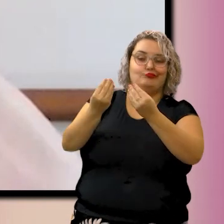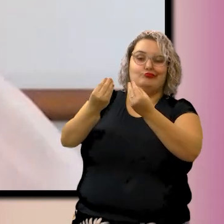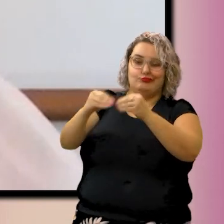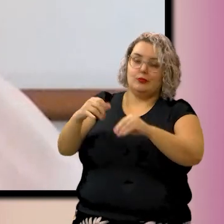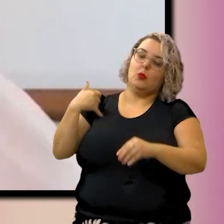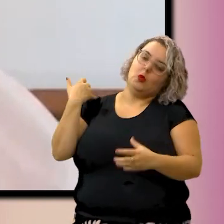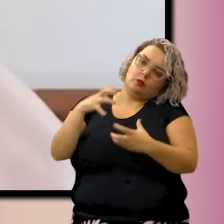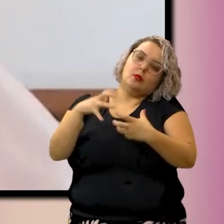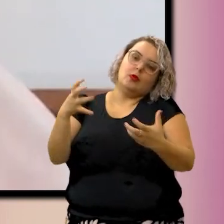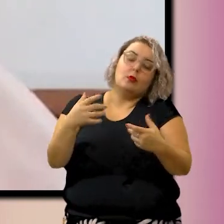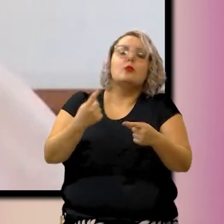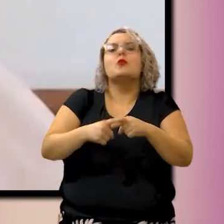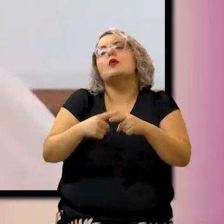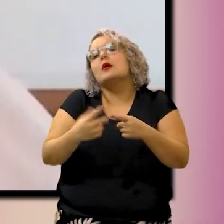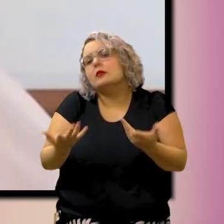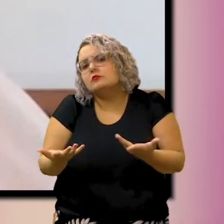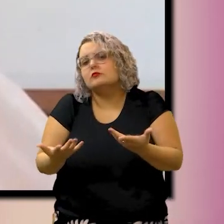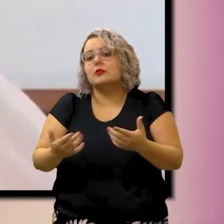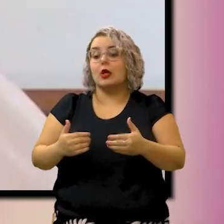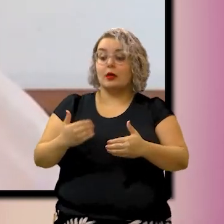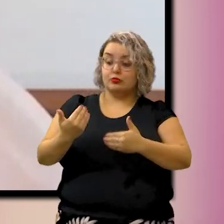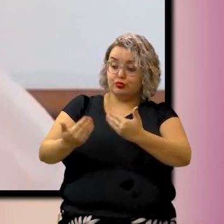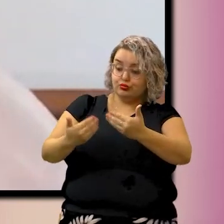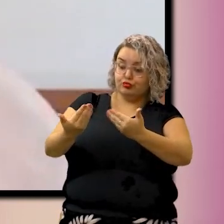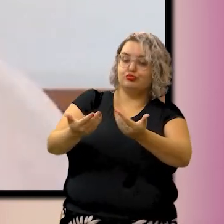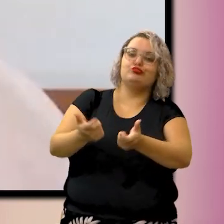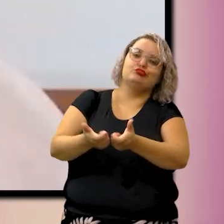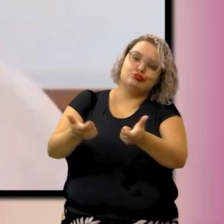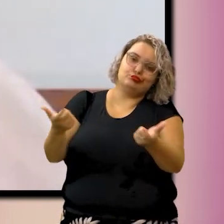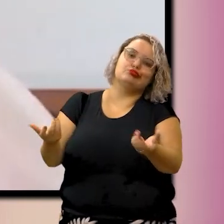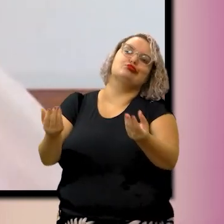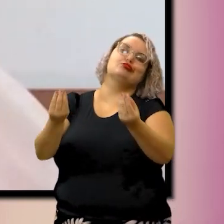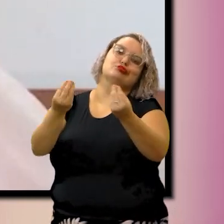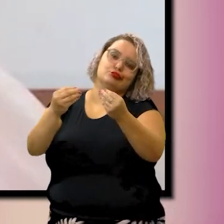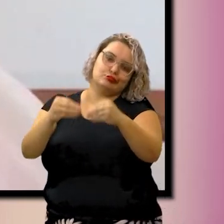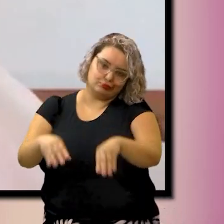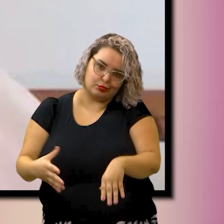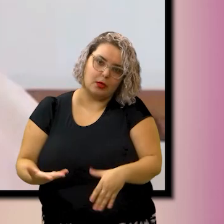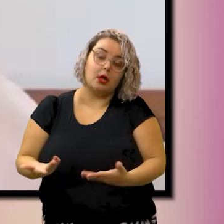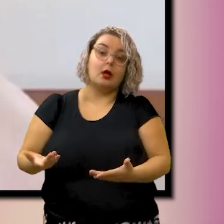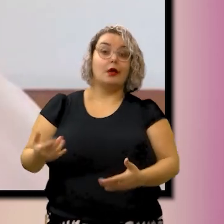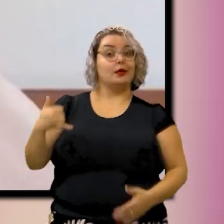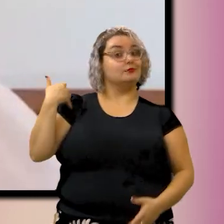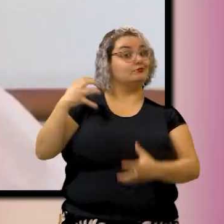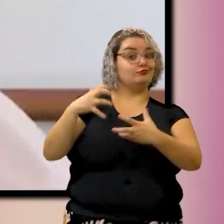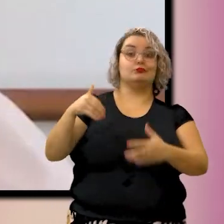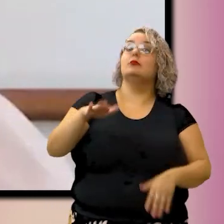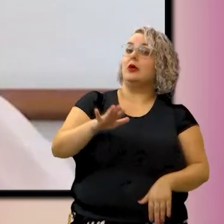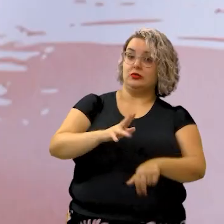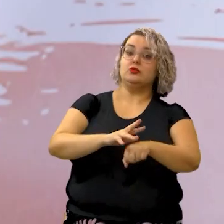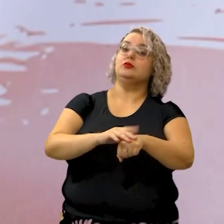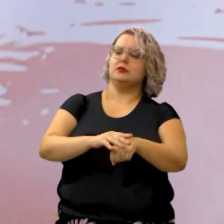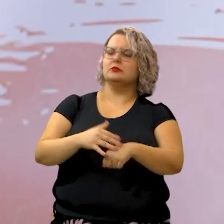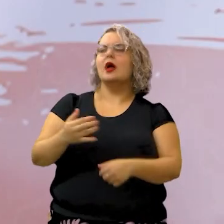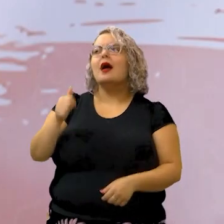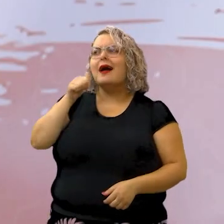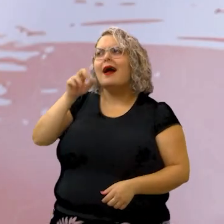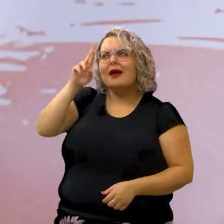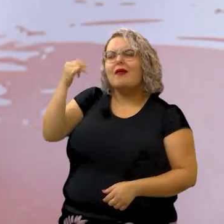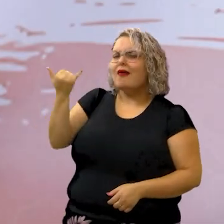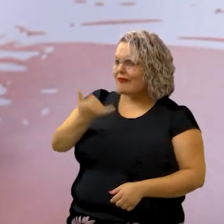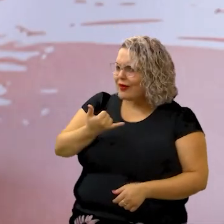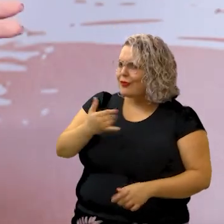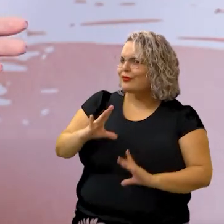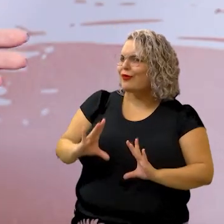mais avançadas, porque isso, né, piora ao longo do tempo. Então, pessoas com idades mais avançadas vão ter mais doença. A senhora falou